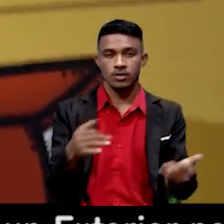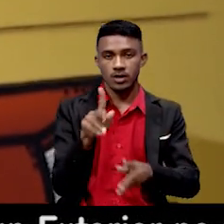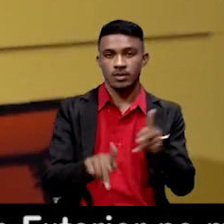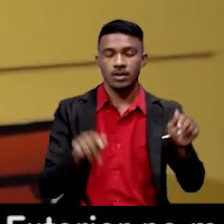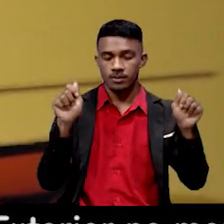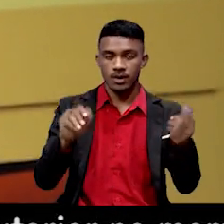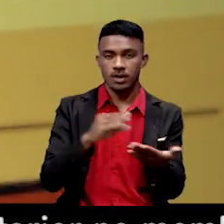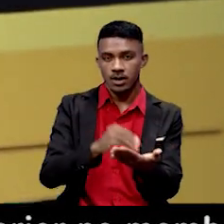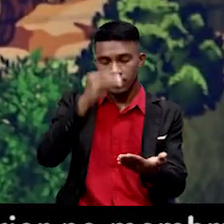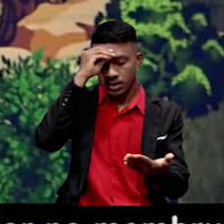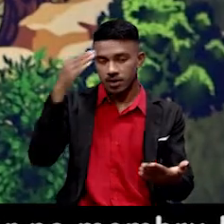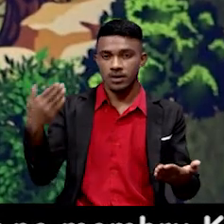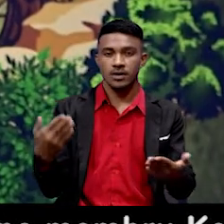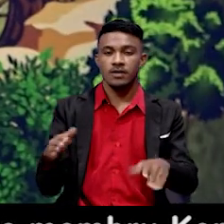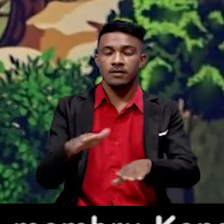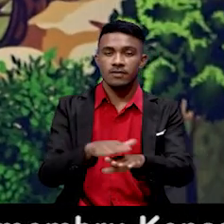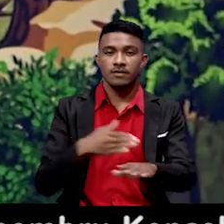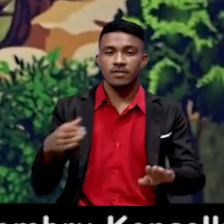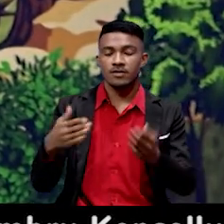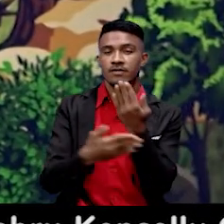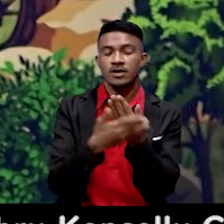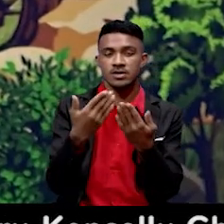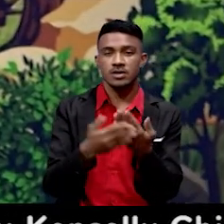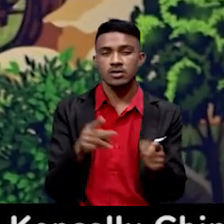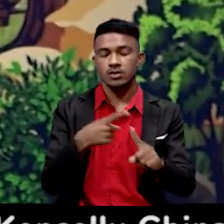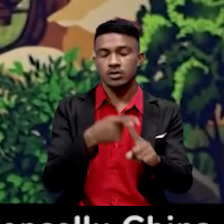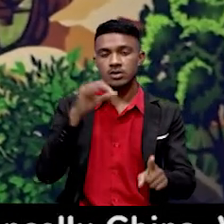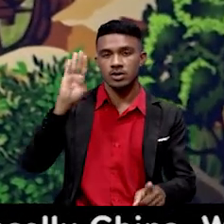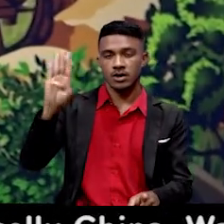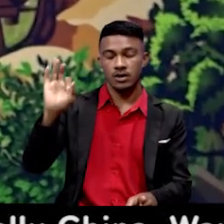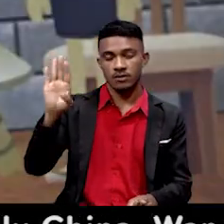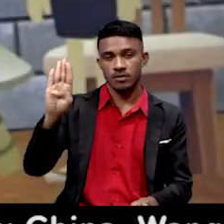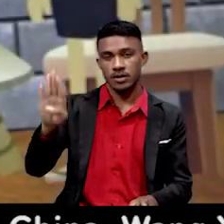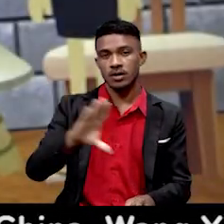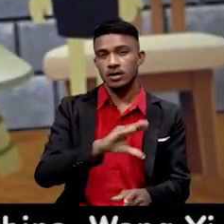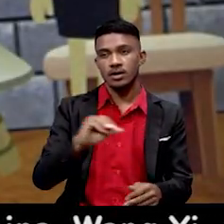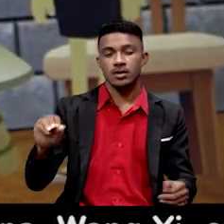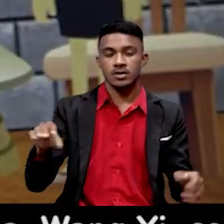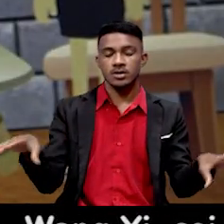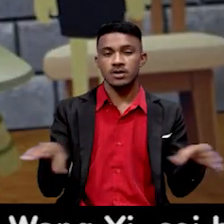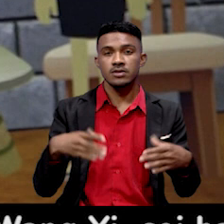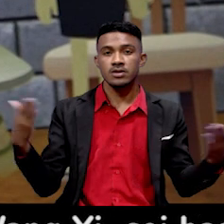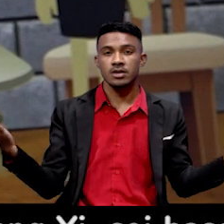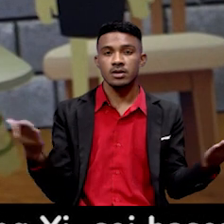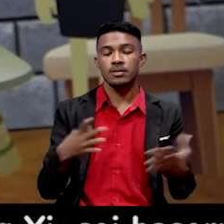aprende fácil liu husi internet. Narankatak, iha princípio ba serviço nebe gosta.